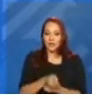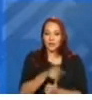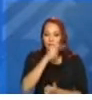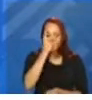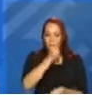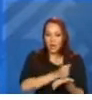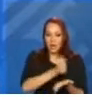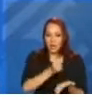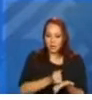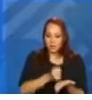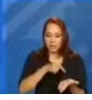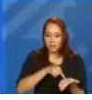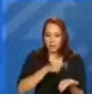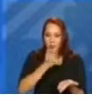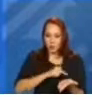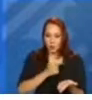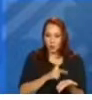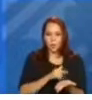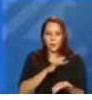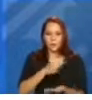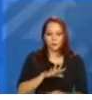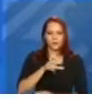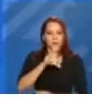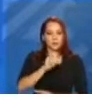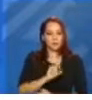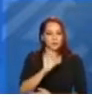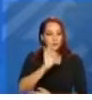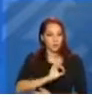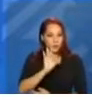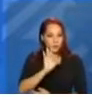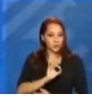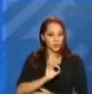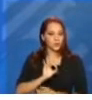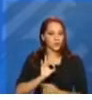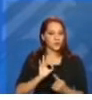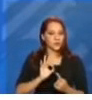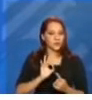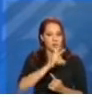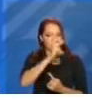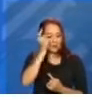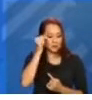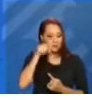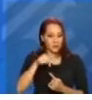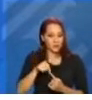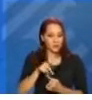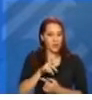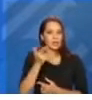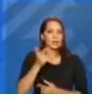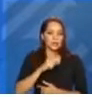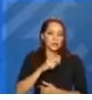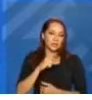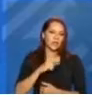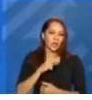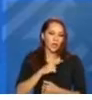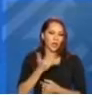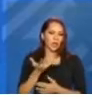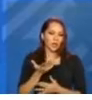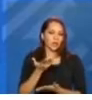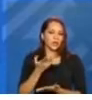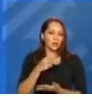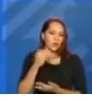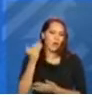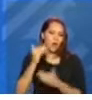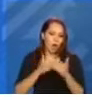informais, aproximadamente 50% desses beneficiários tenham conta em